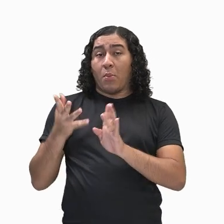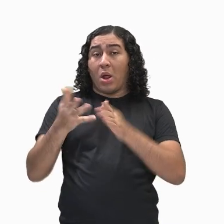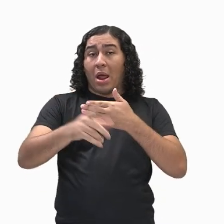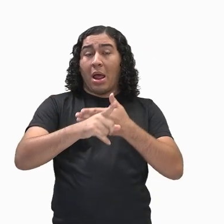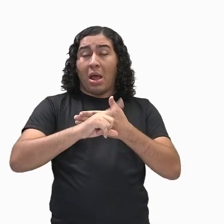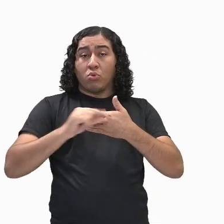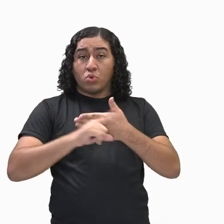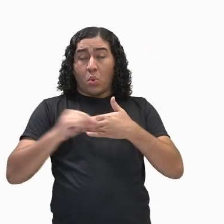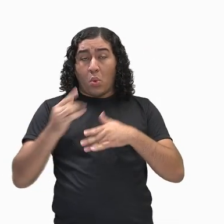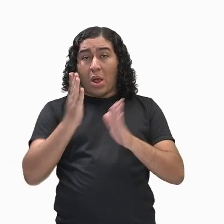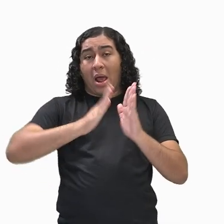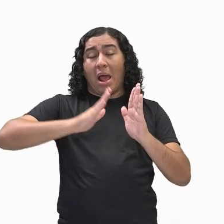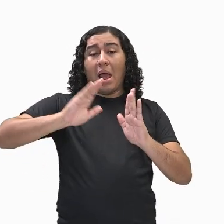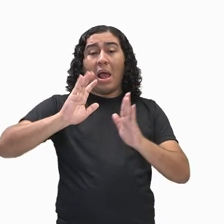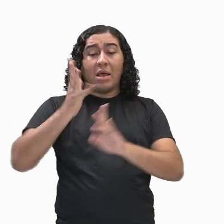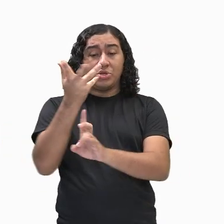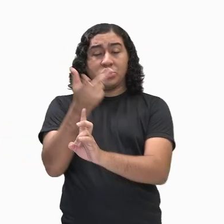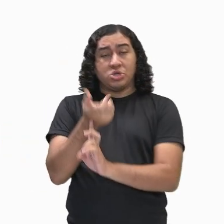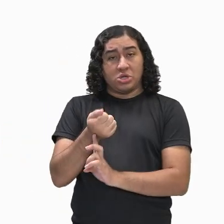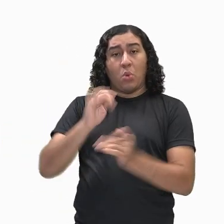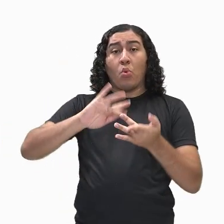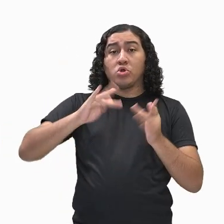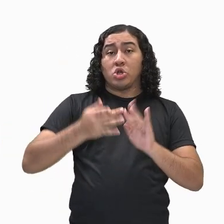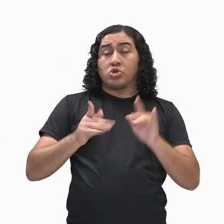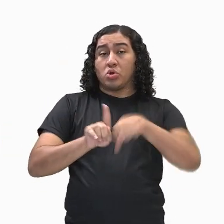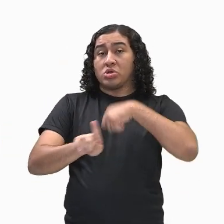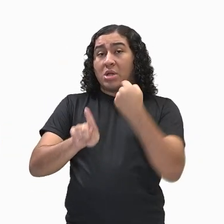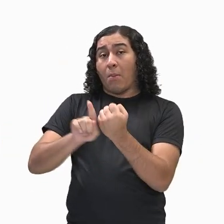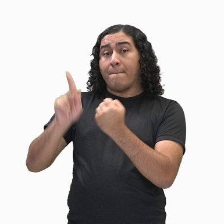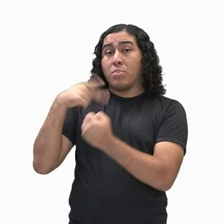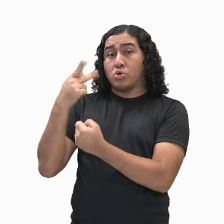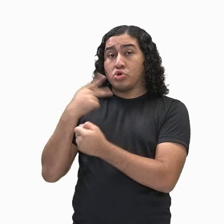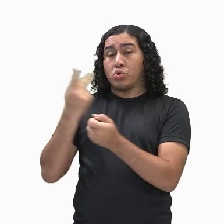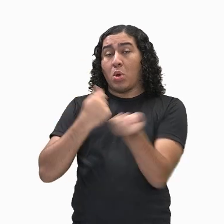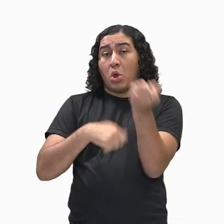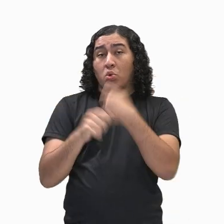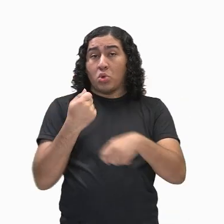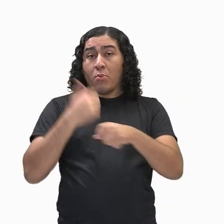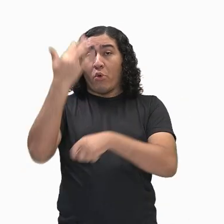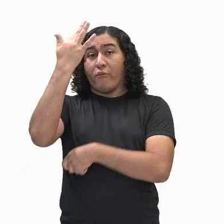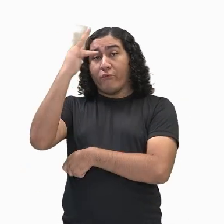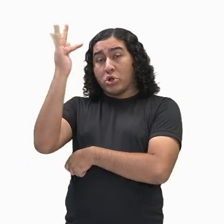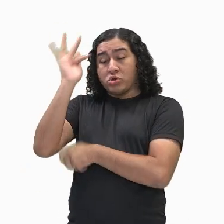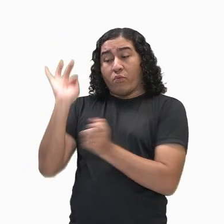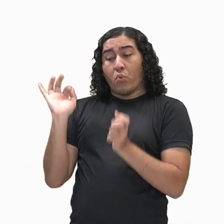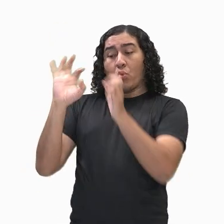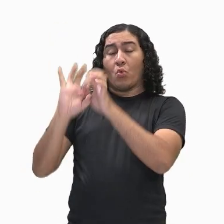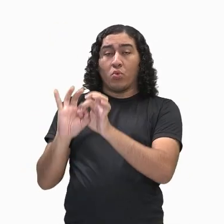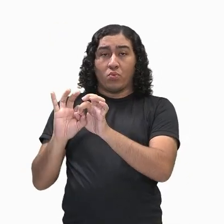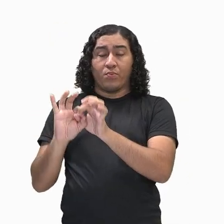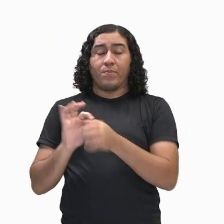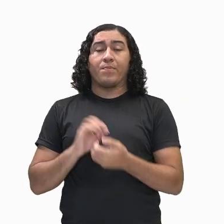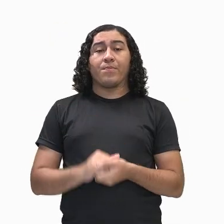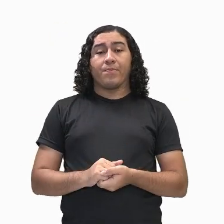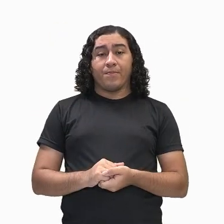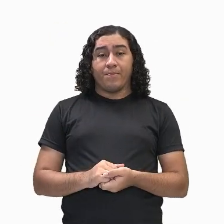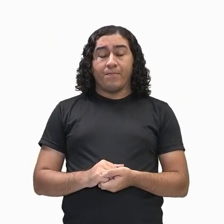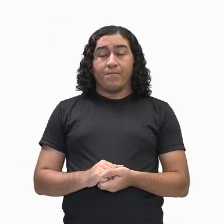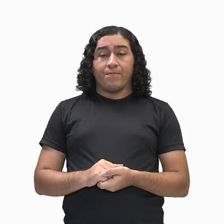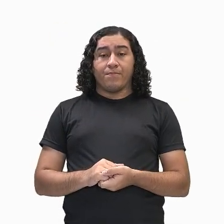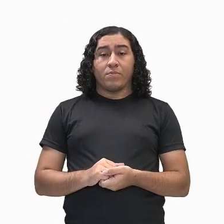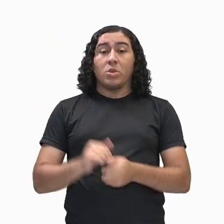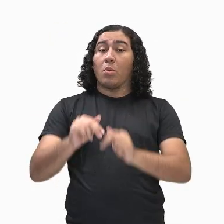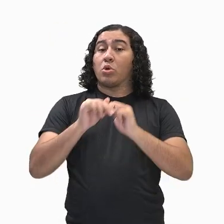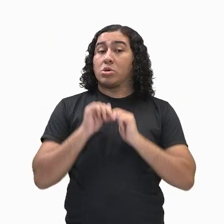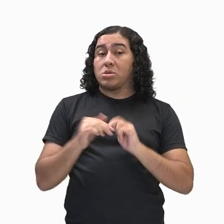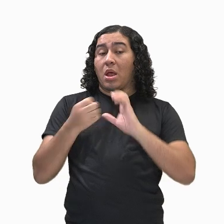o contexto social, político, econômico e filosófico em que está inserido. Assim,